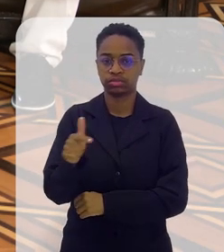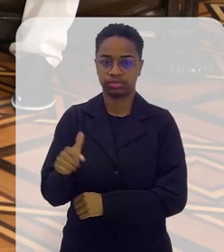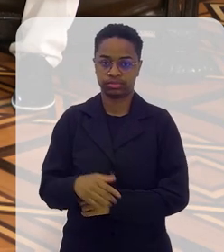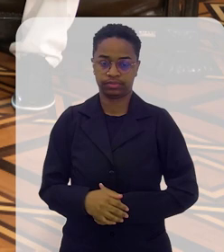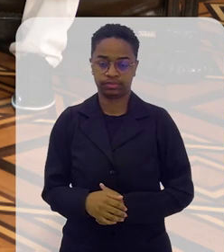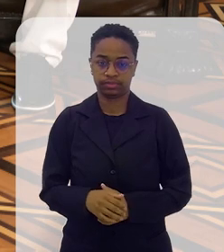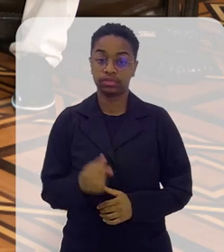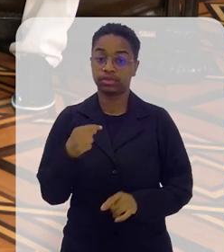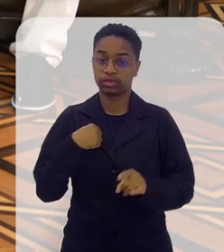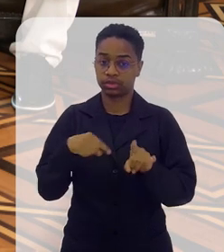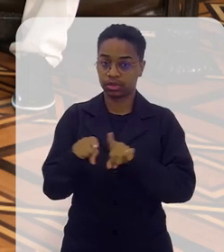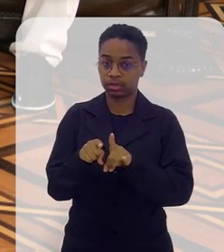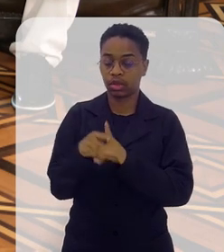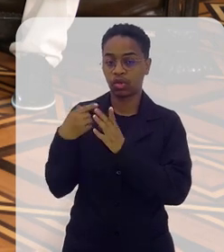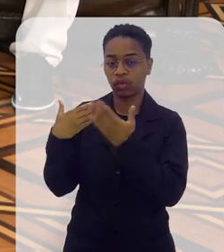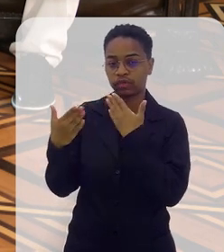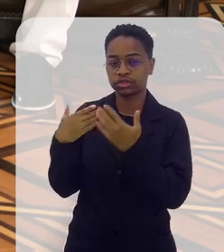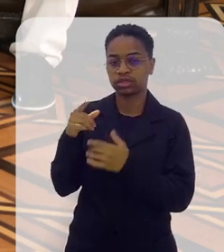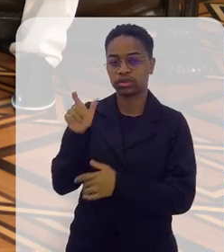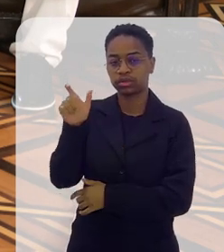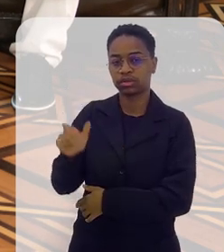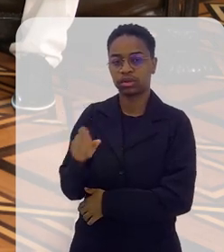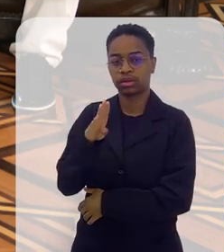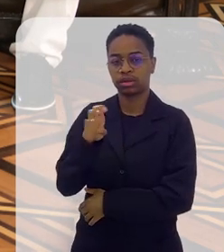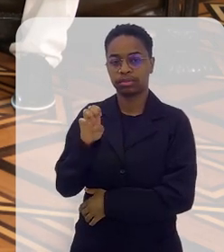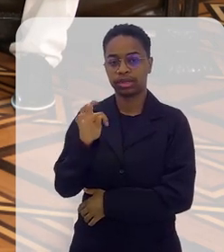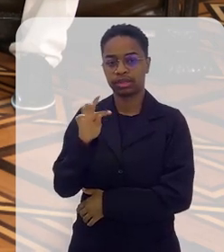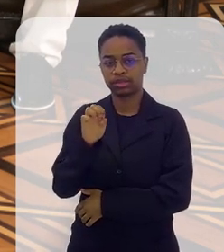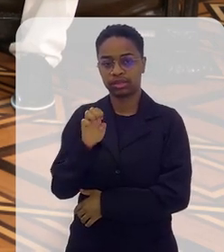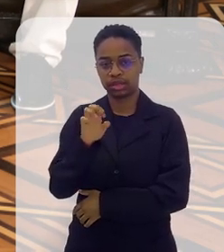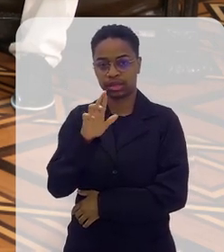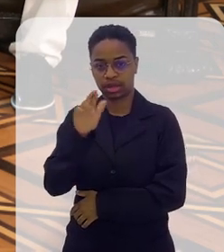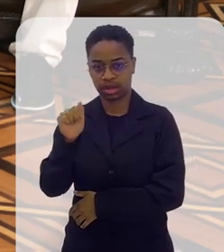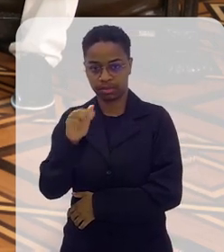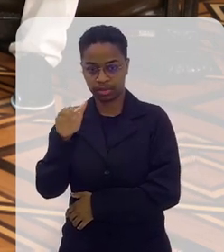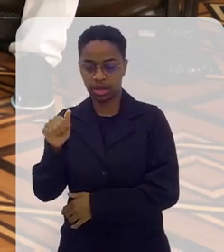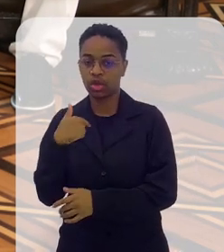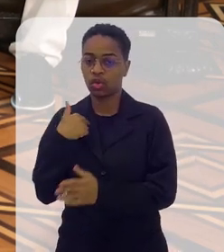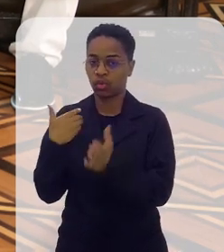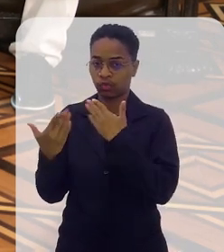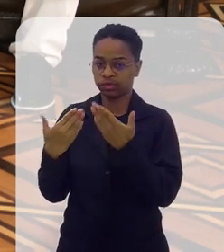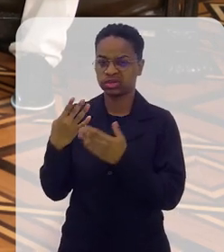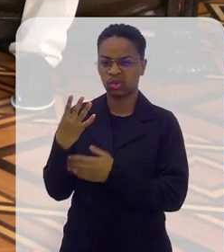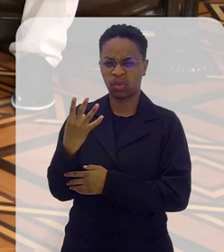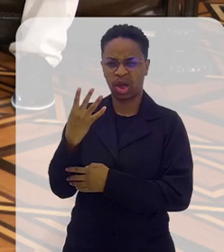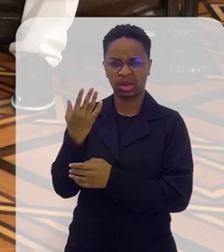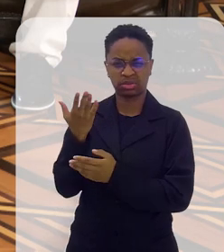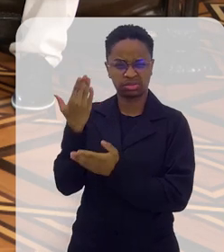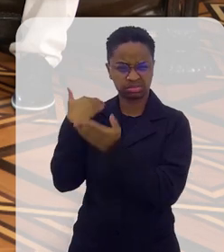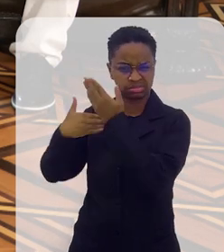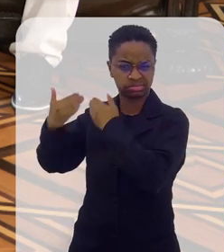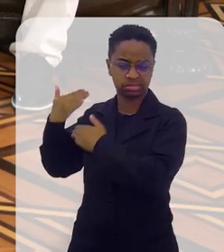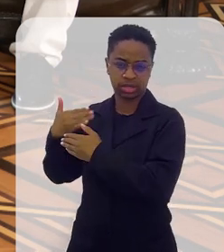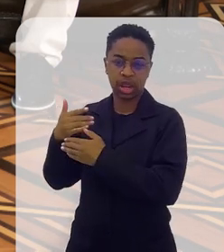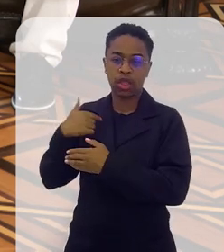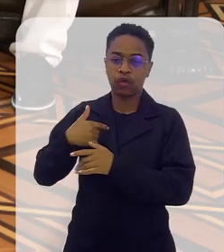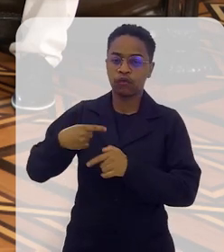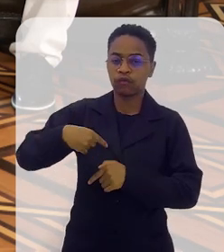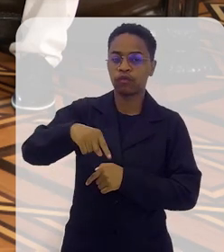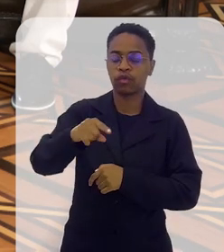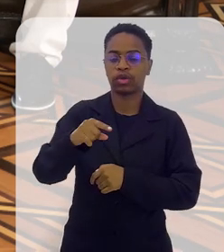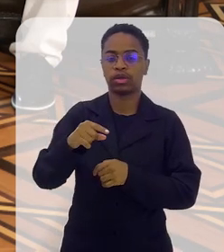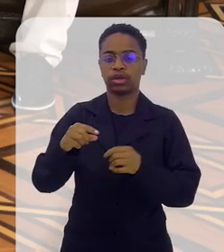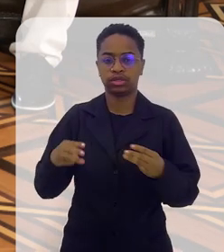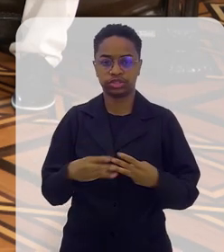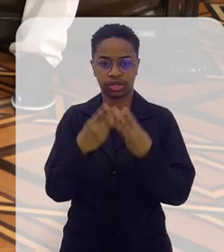conversando com o Beterraba uns 4 programas atrás, eu tive a oportunidade de estar em Israel. Israel é uma coisa, é um lugar, é uma cidade que você não